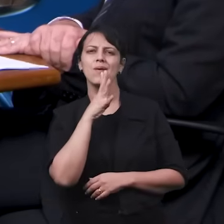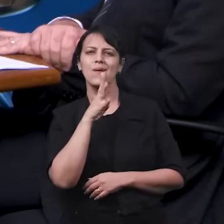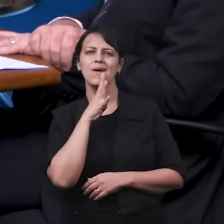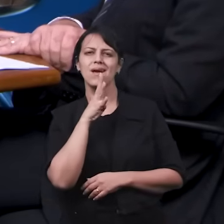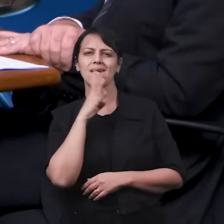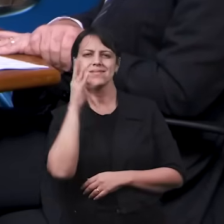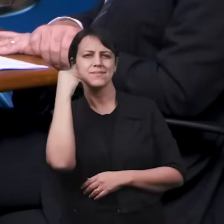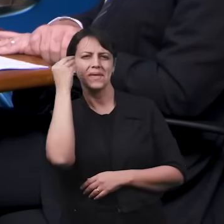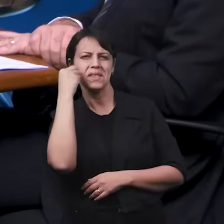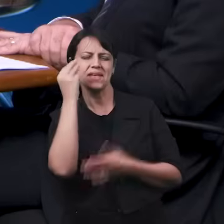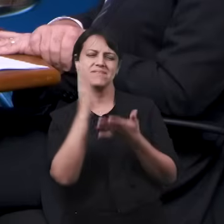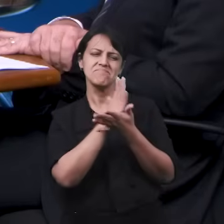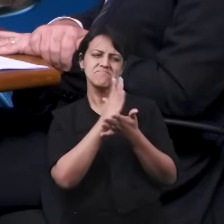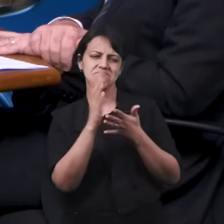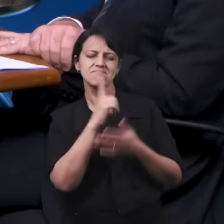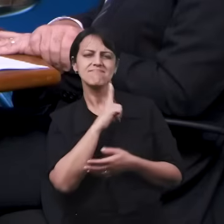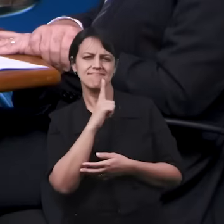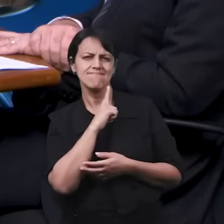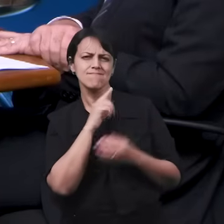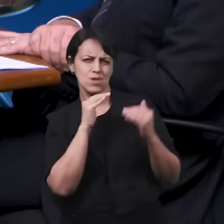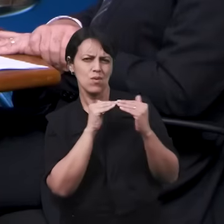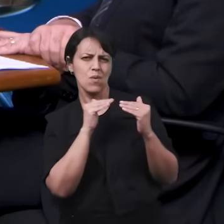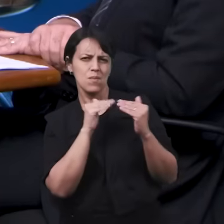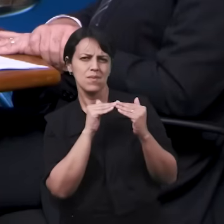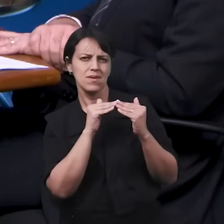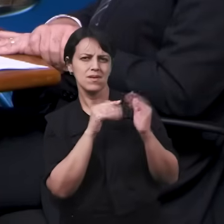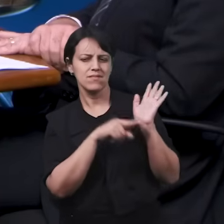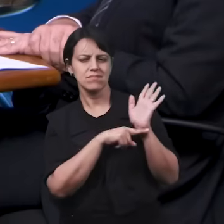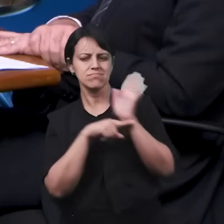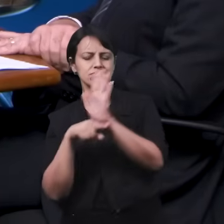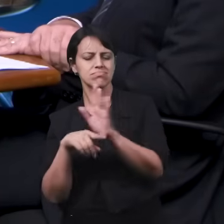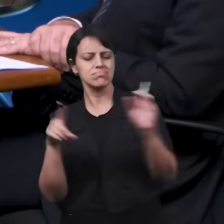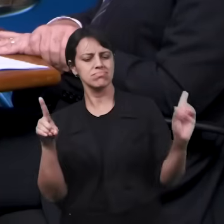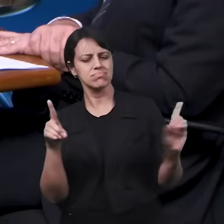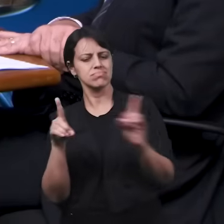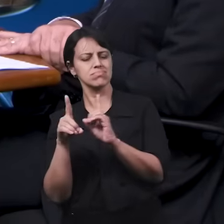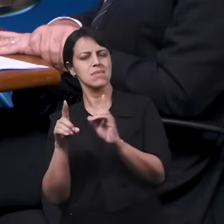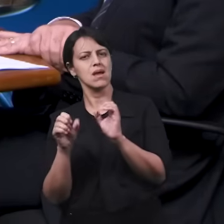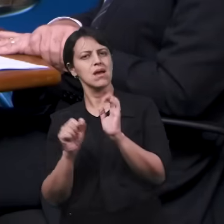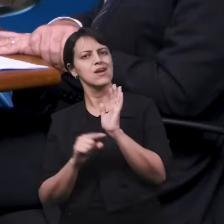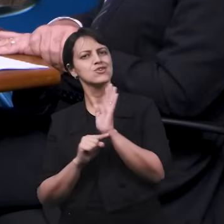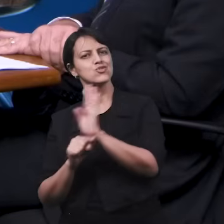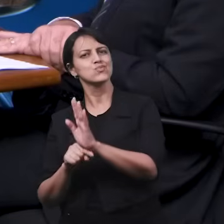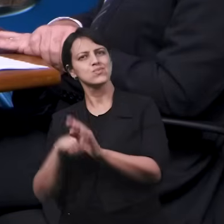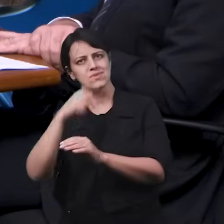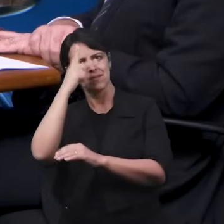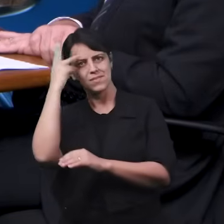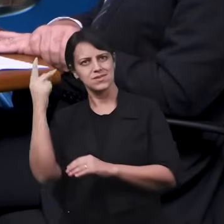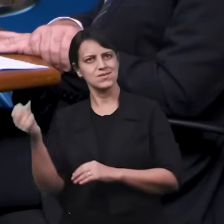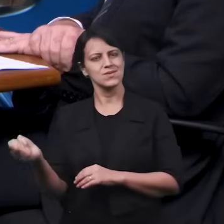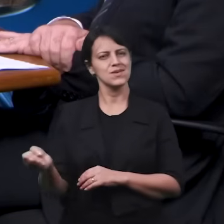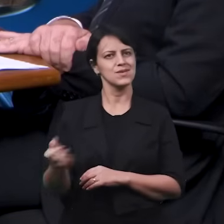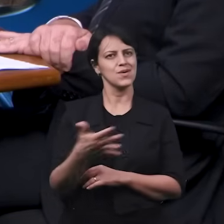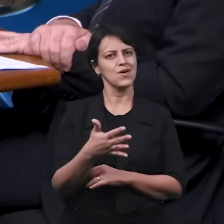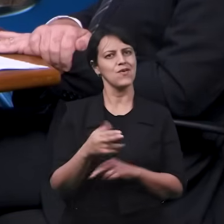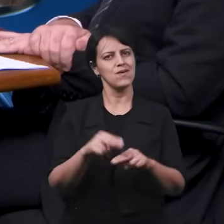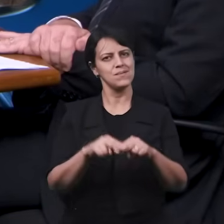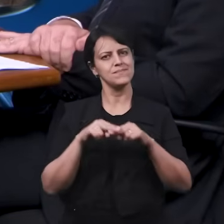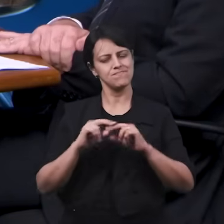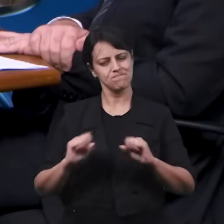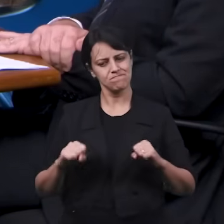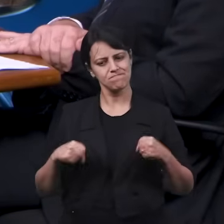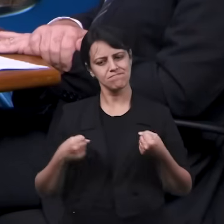conhece alguma experiência assim, ou já passou por algum momento assim, de dar assistência a uma nova convertida, para